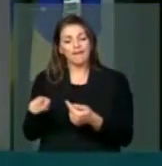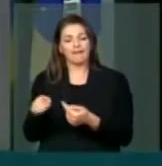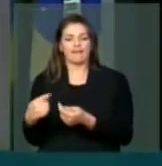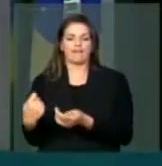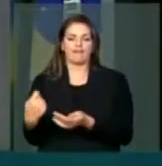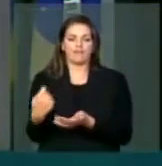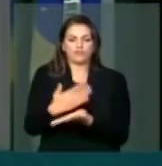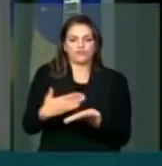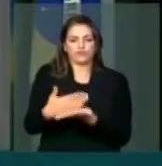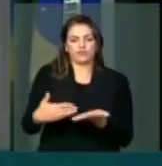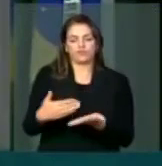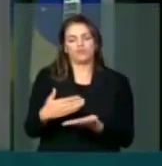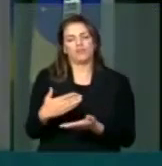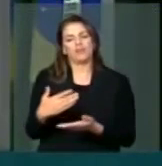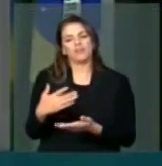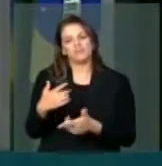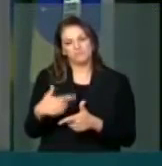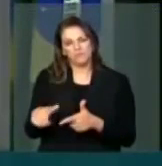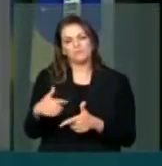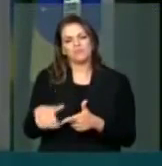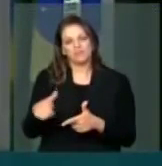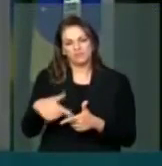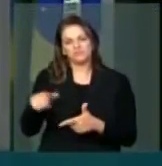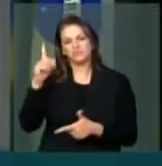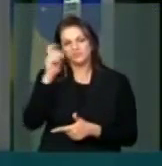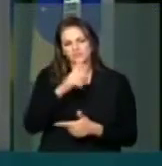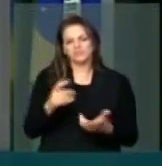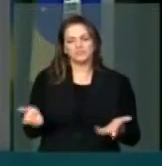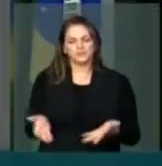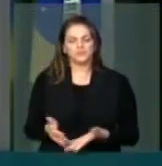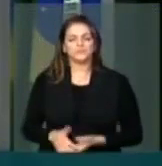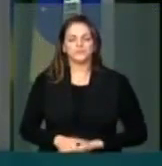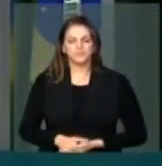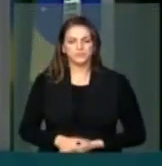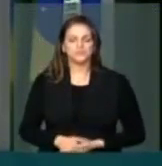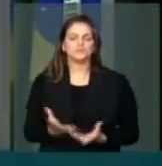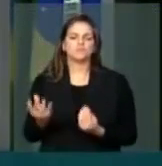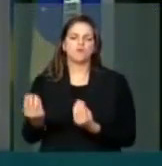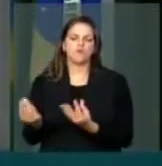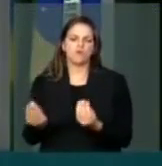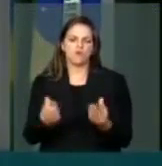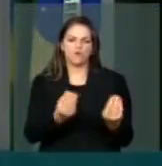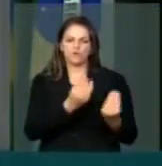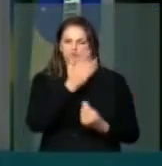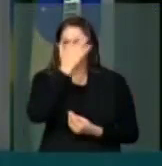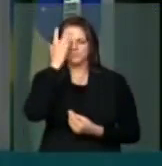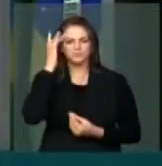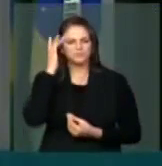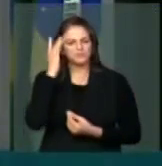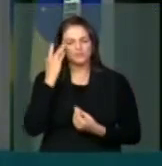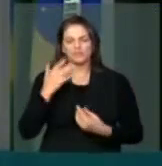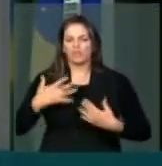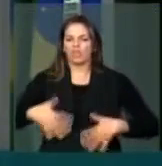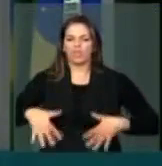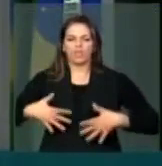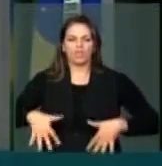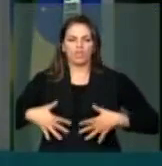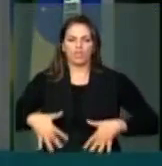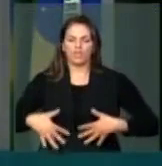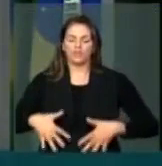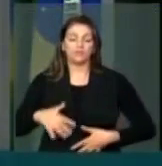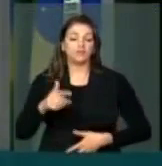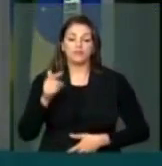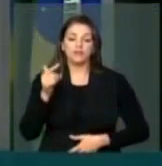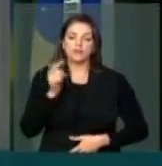esses produtores. Então esse é o grande problema que nós estamos enfrentando, um grande número de produtores que não conseguiram financiamento na